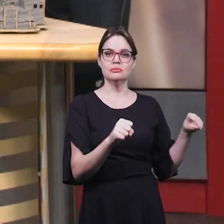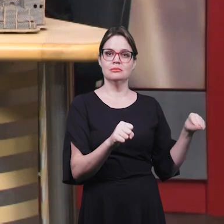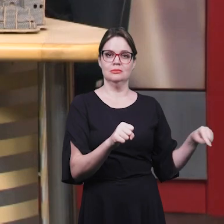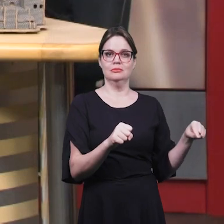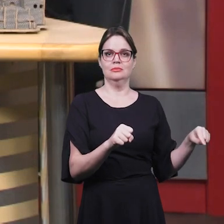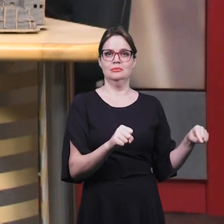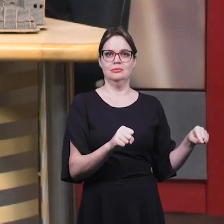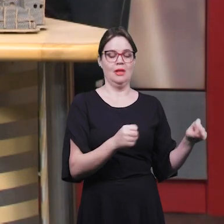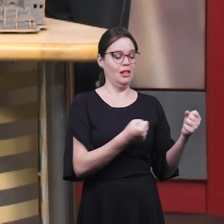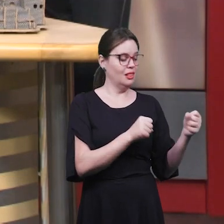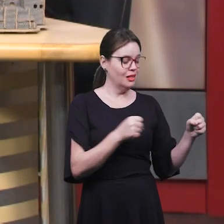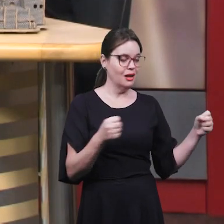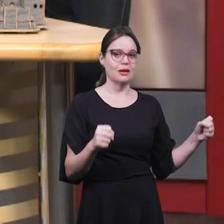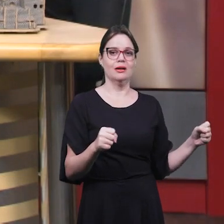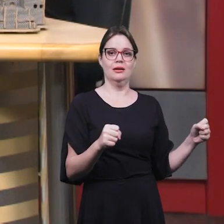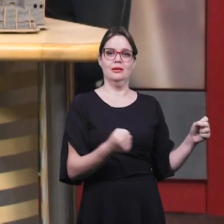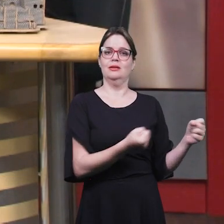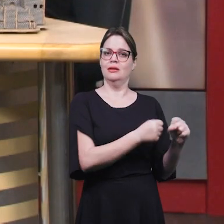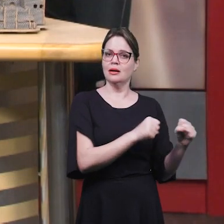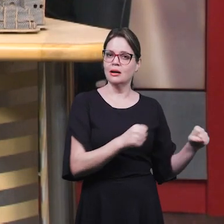enorme, né? Ele tinha...